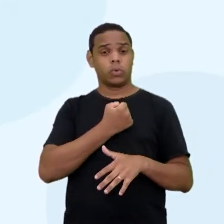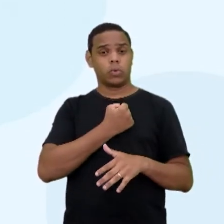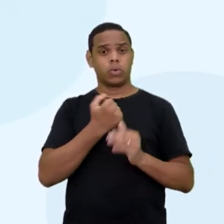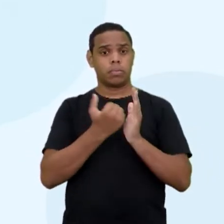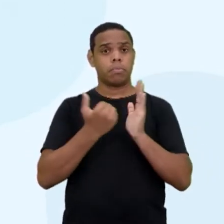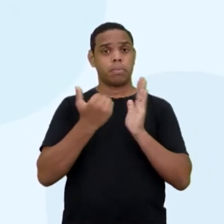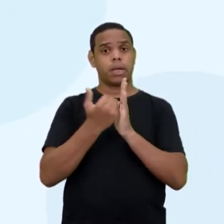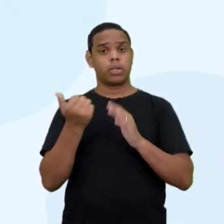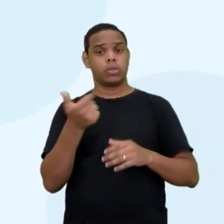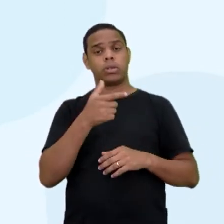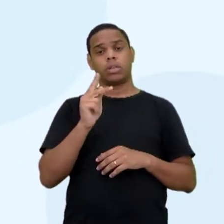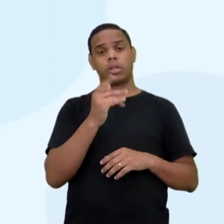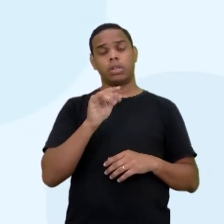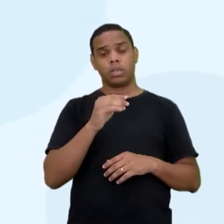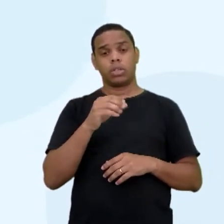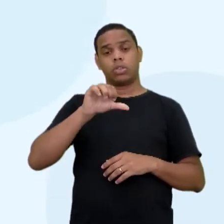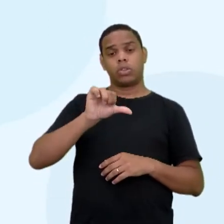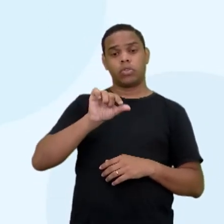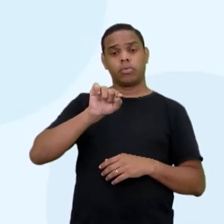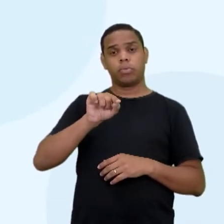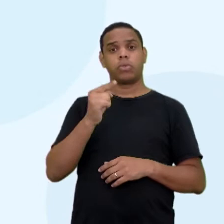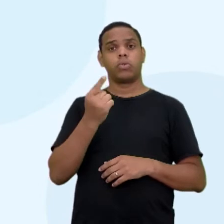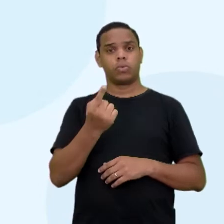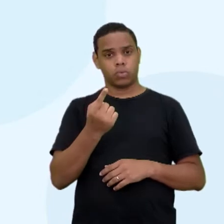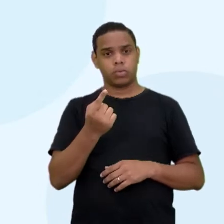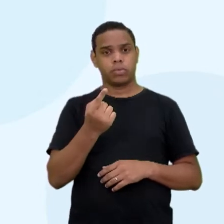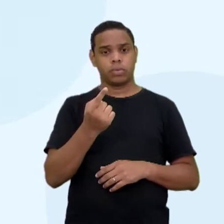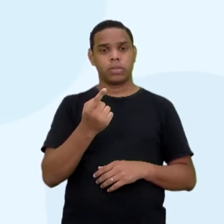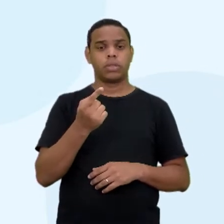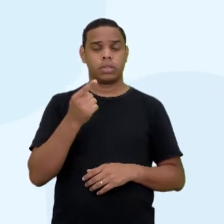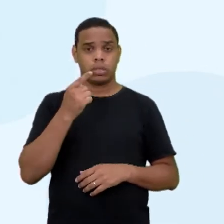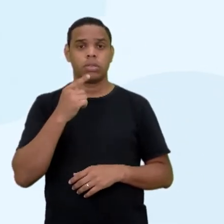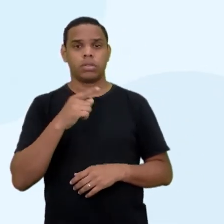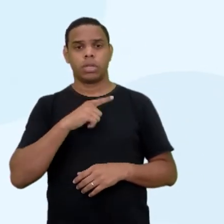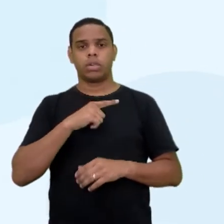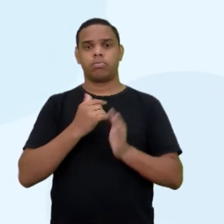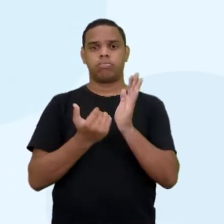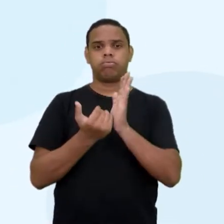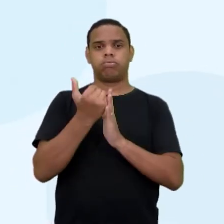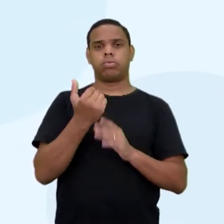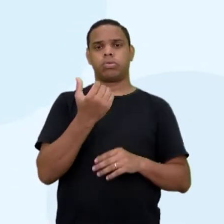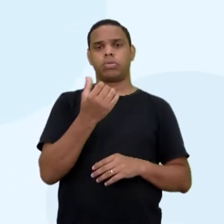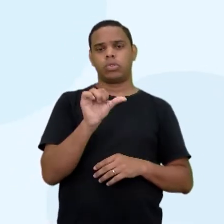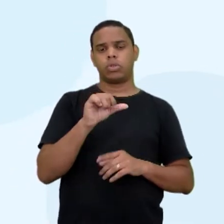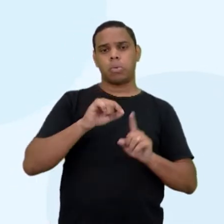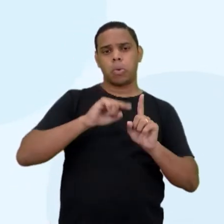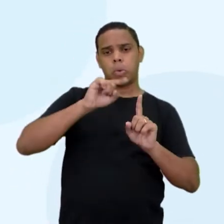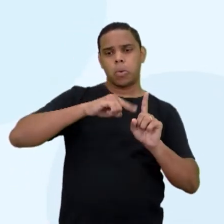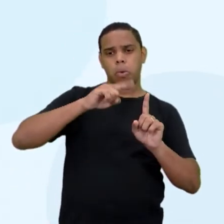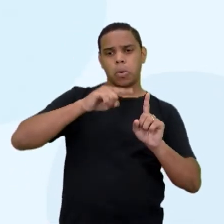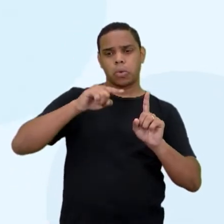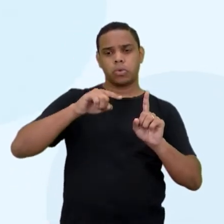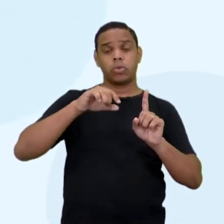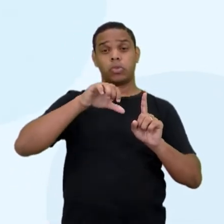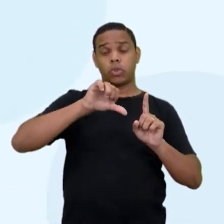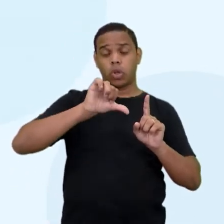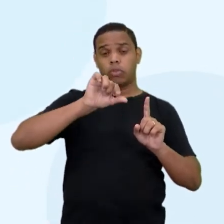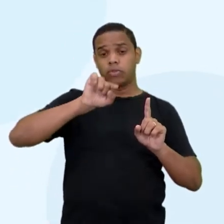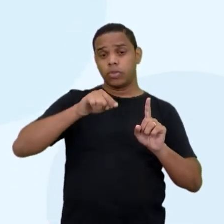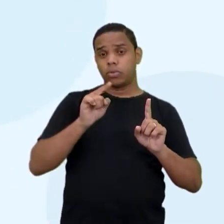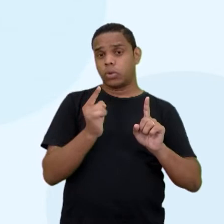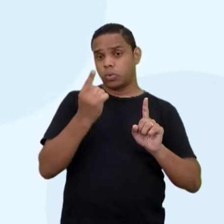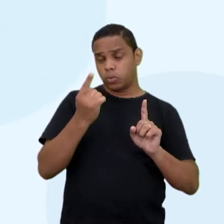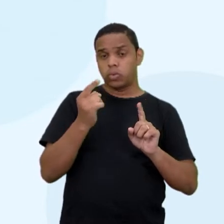a do Haiti, 9,1 graus na escala Richter, sendo o mais intenso já registrado aí na